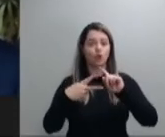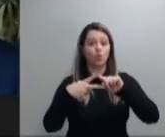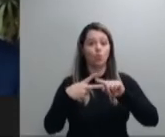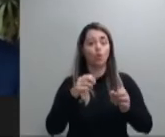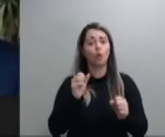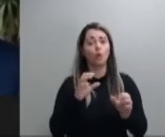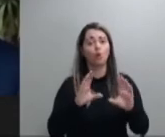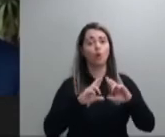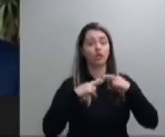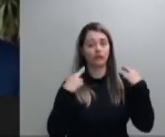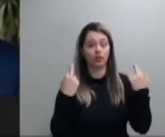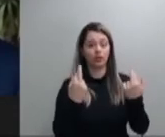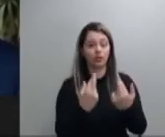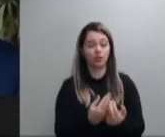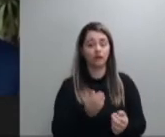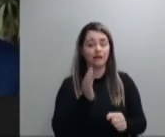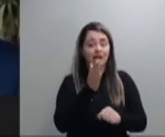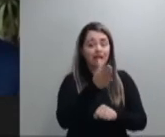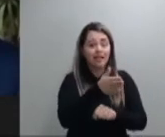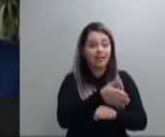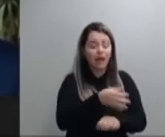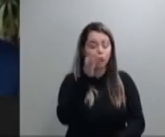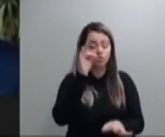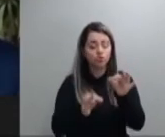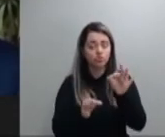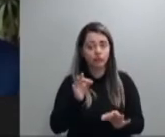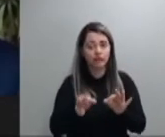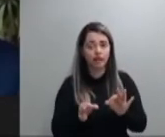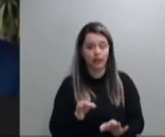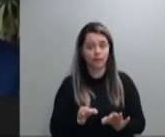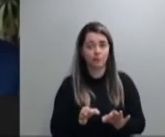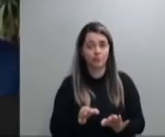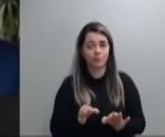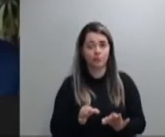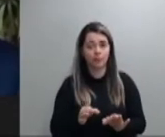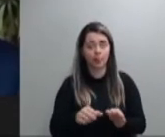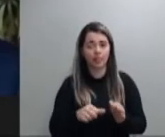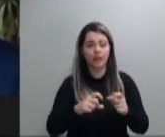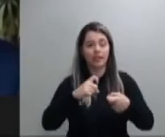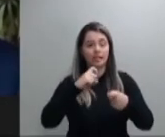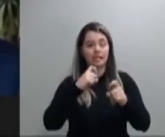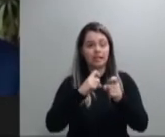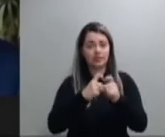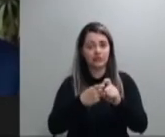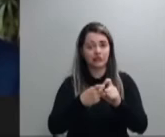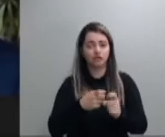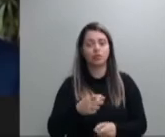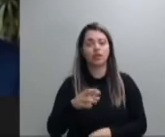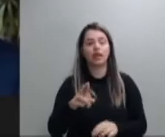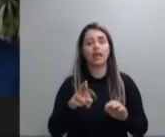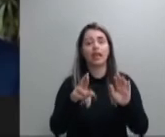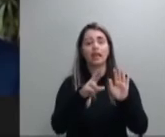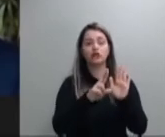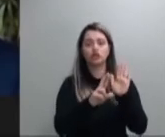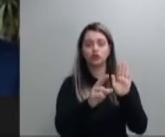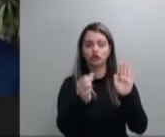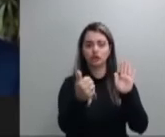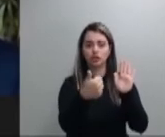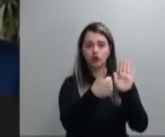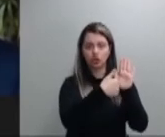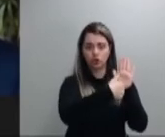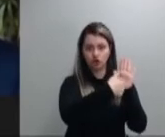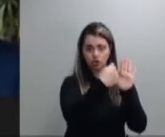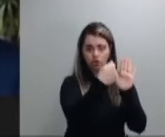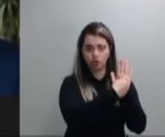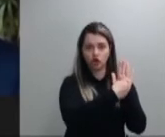privado cabe processar e julgar os feitos relativos a inciso 11 registros públicos mesmo quando o Estado